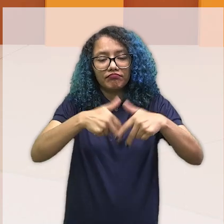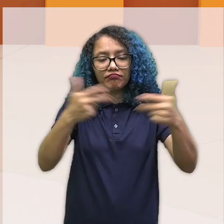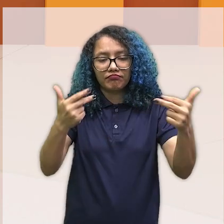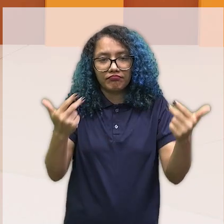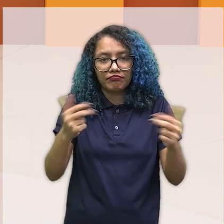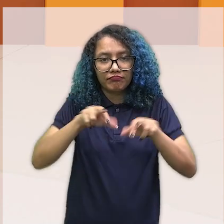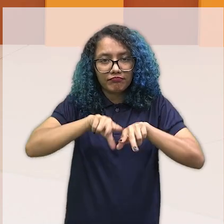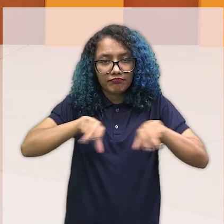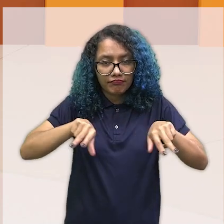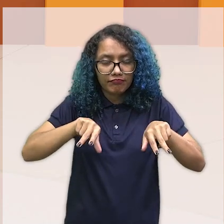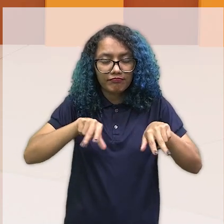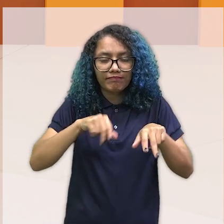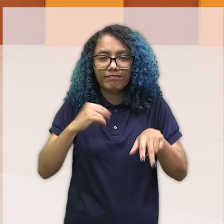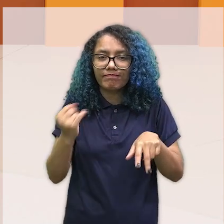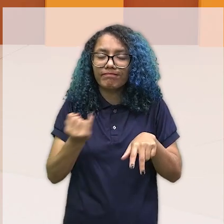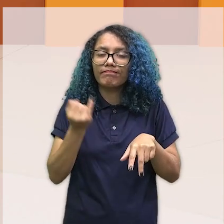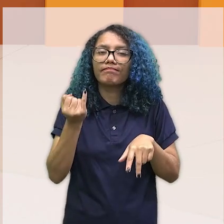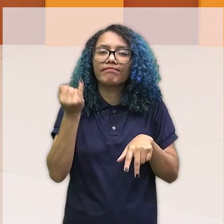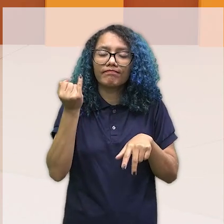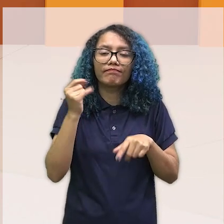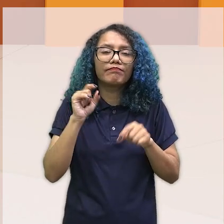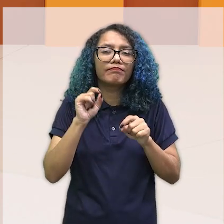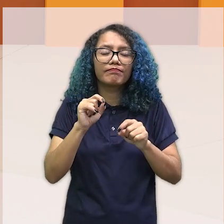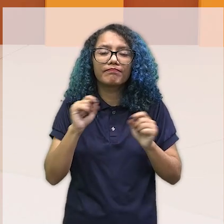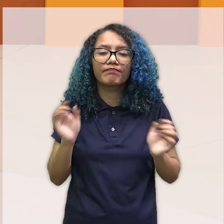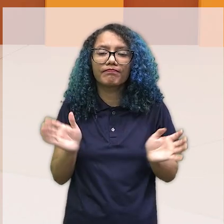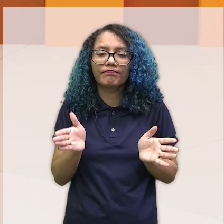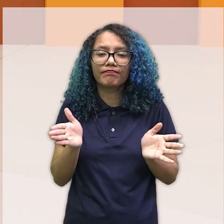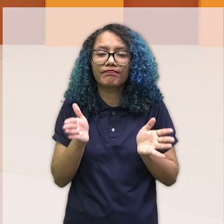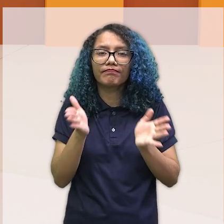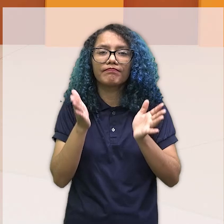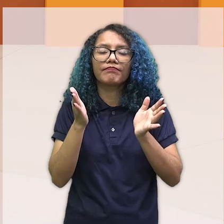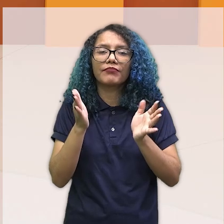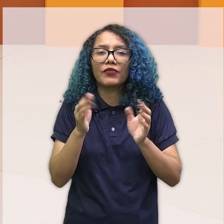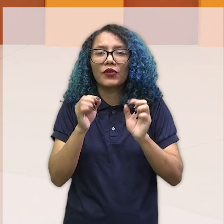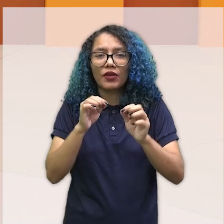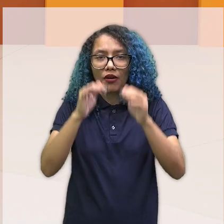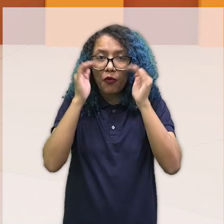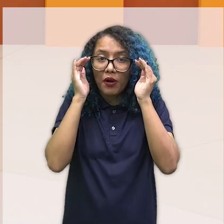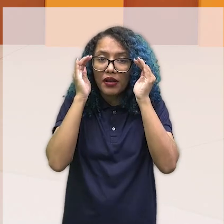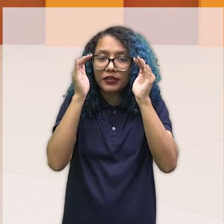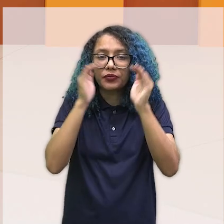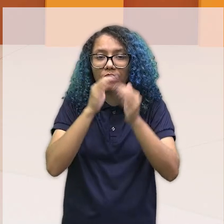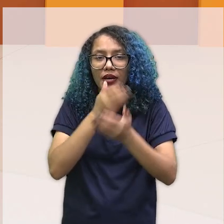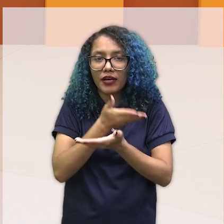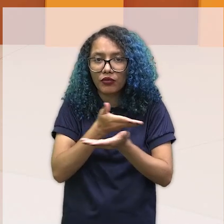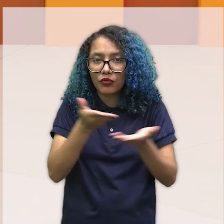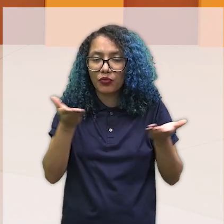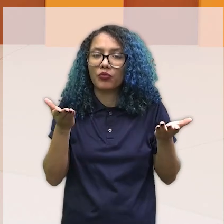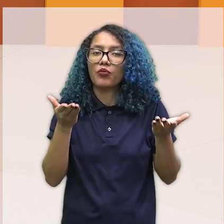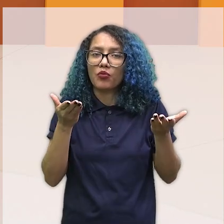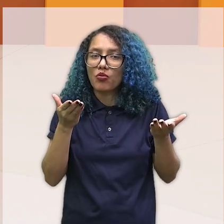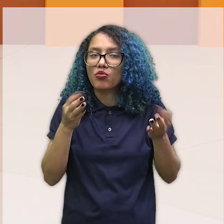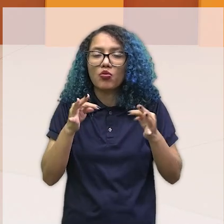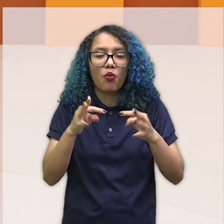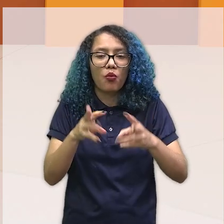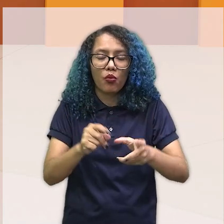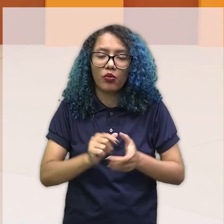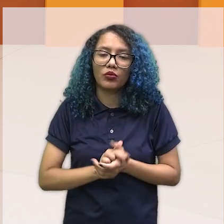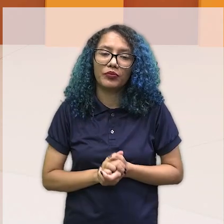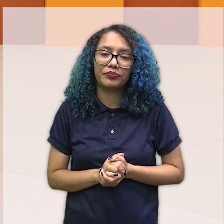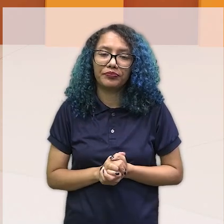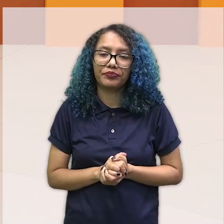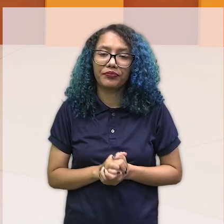é essencial para o quê? Para promover a tolerância, né? Nós temos que ter respeito e também